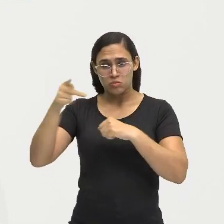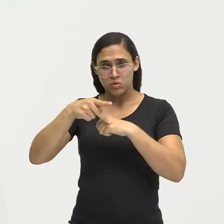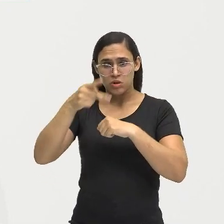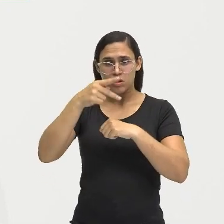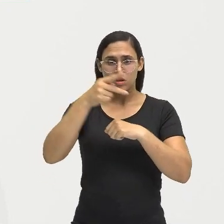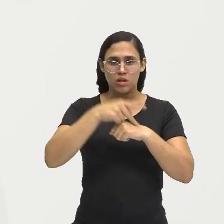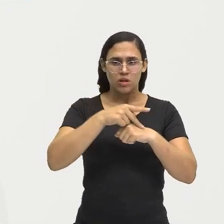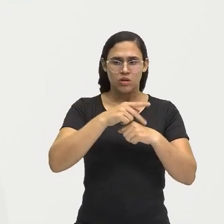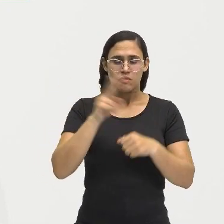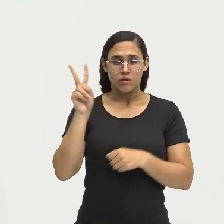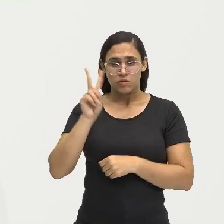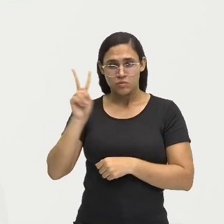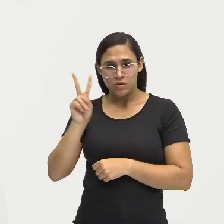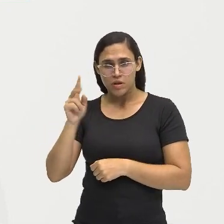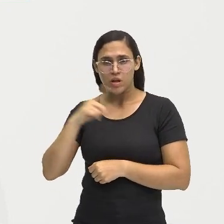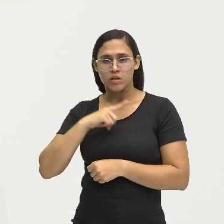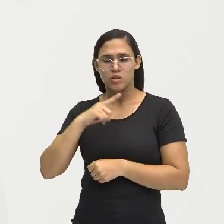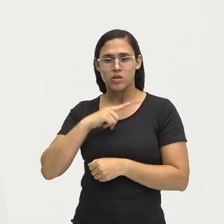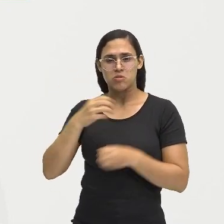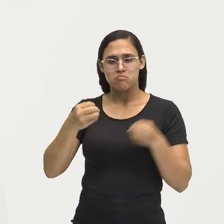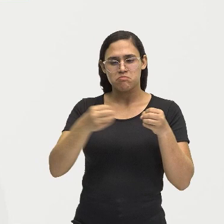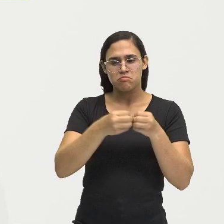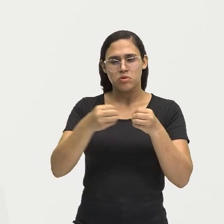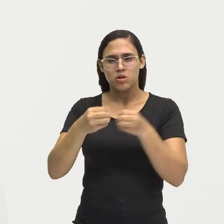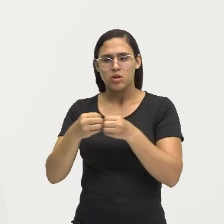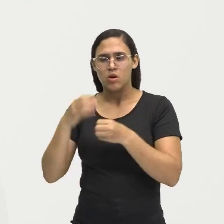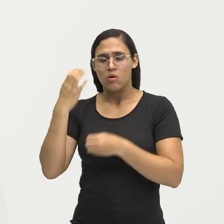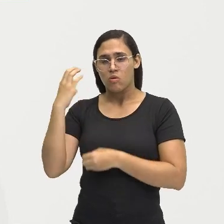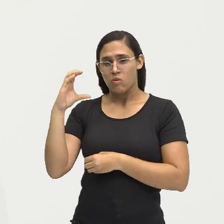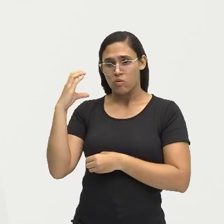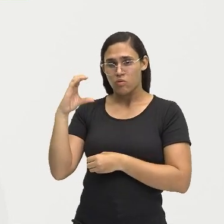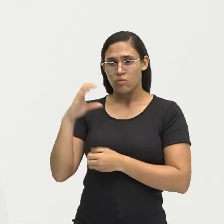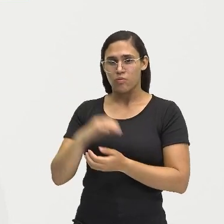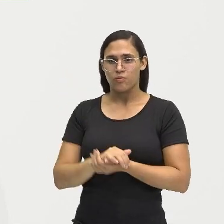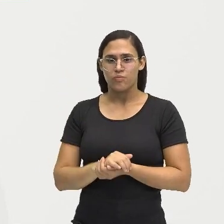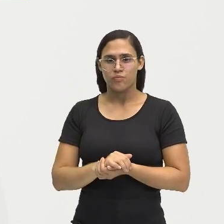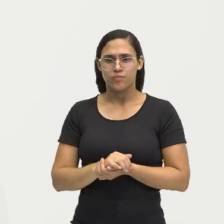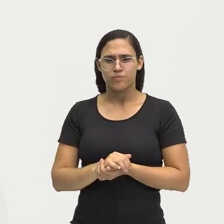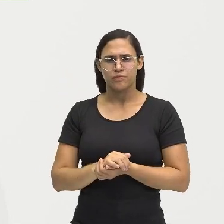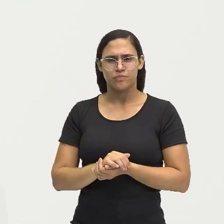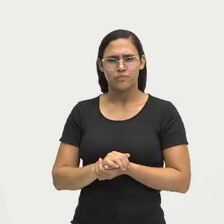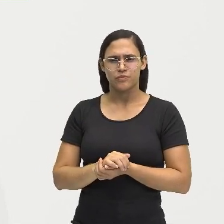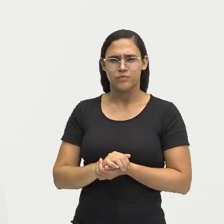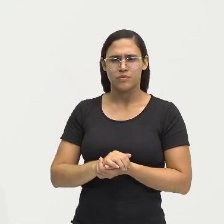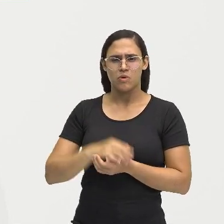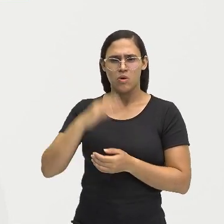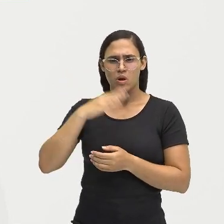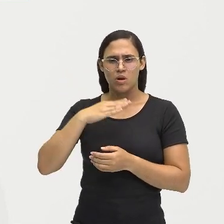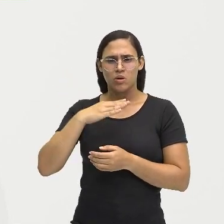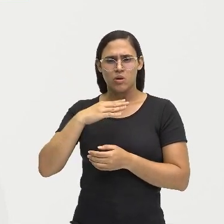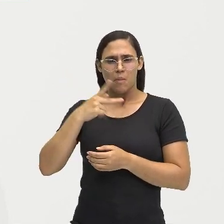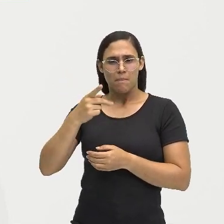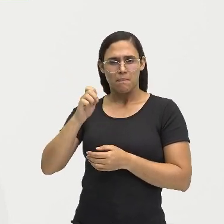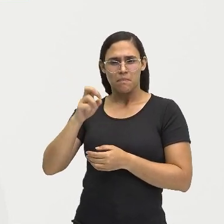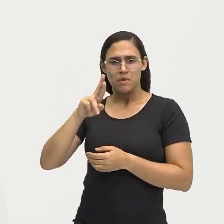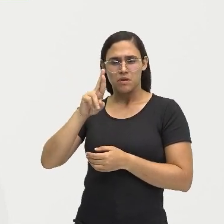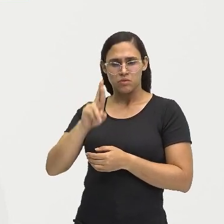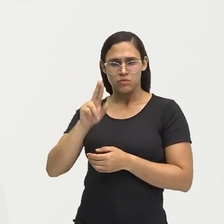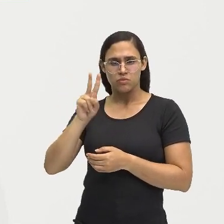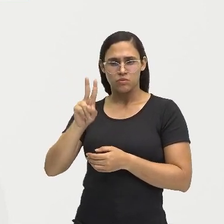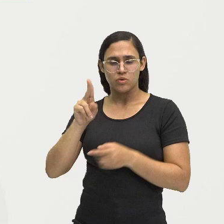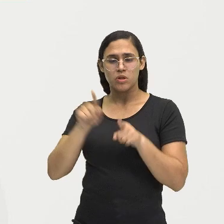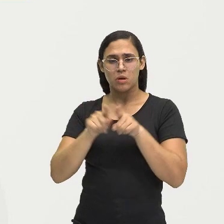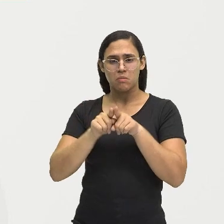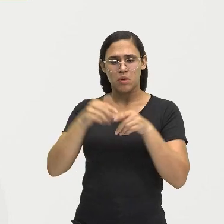na Venezuela, né? Na Colômbia, tá? Equador, Peru, a gente também vai encontrar um pouco